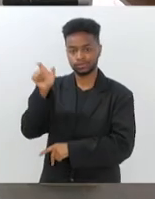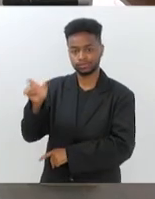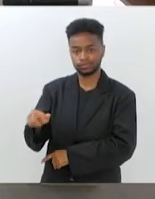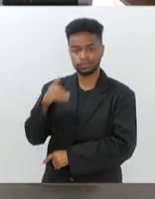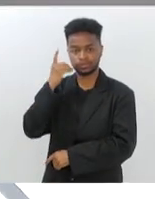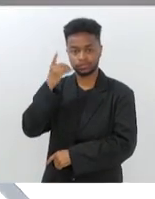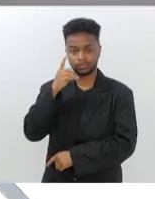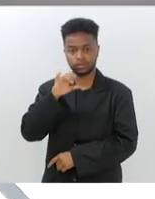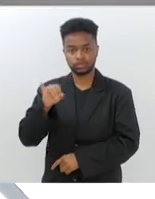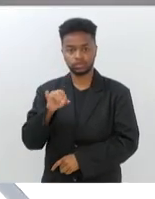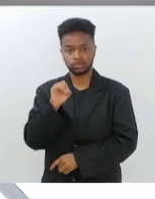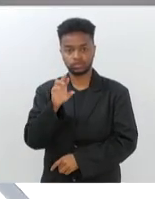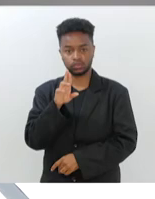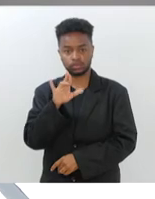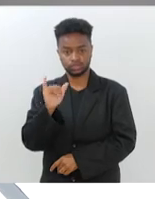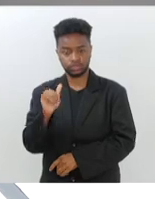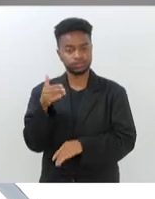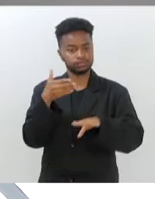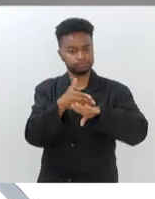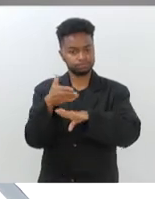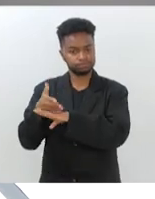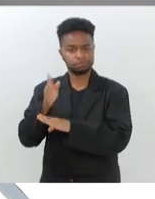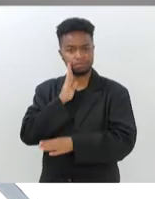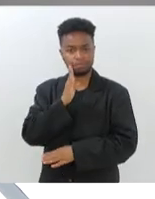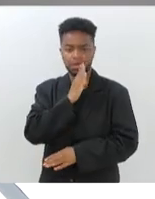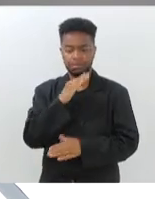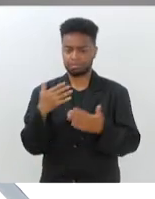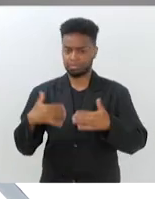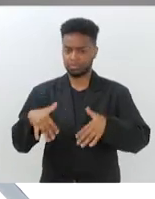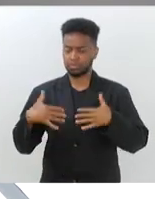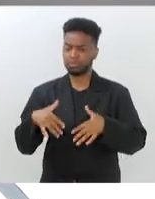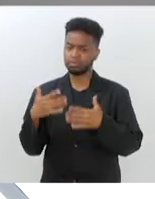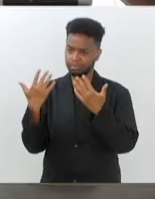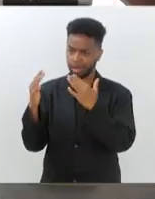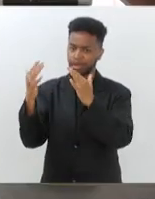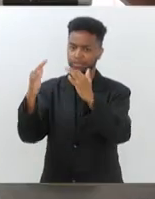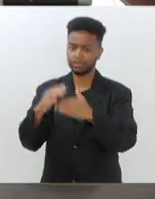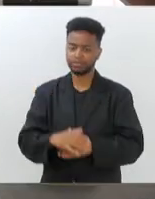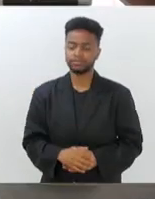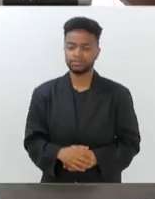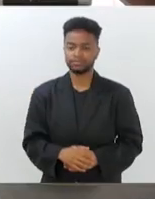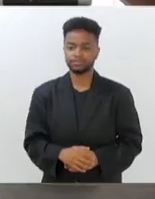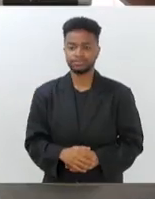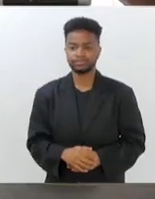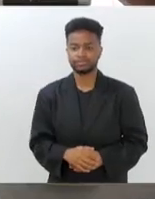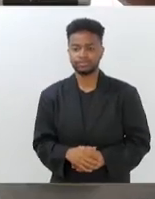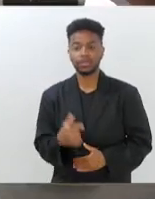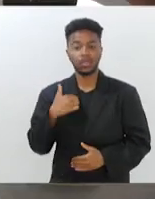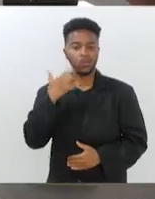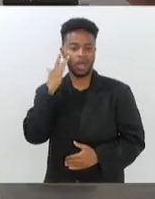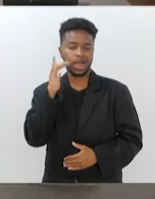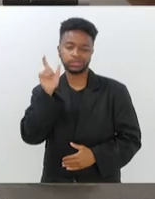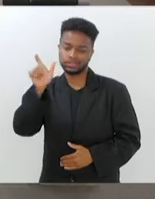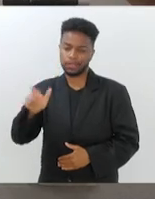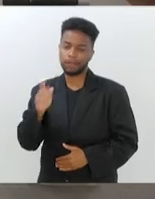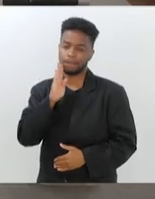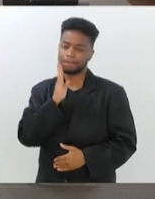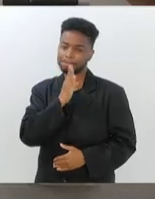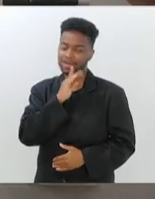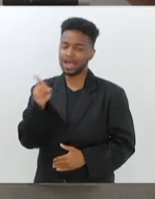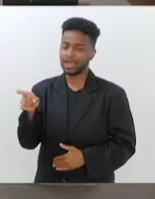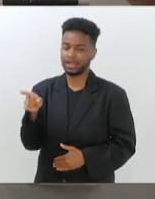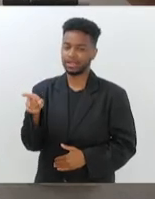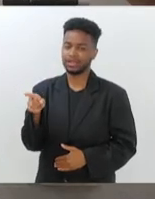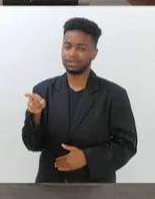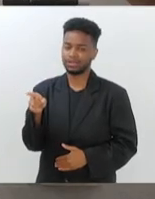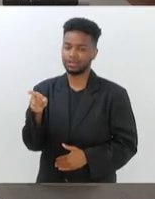jord frequentador de botecos eu parabenizo eu acho que é lá que ele acaba eh se